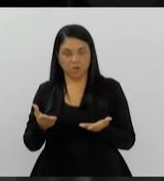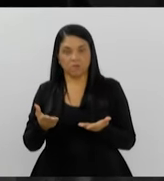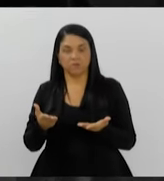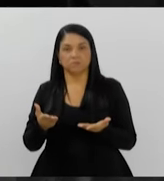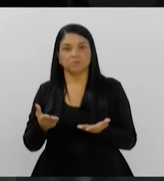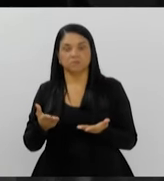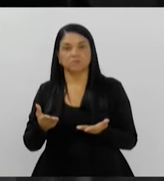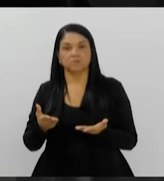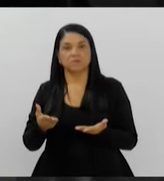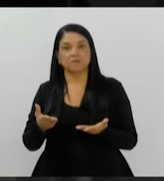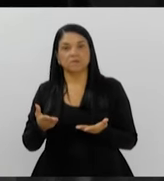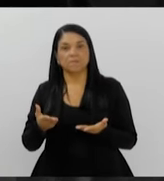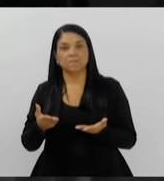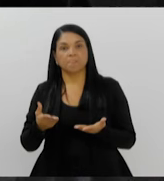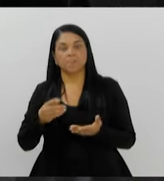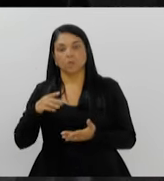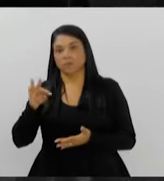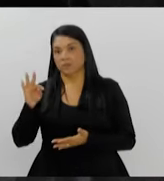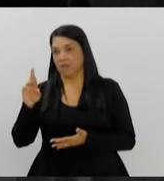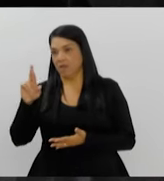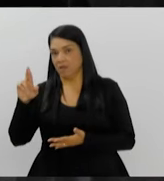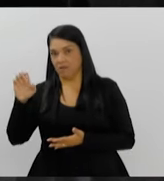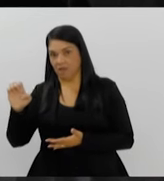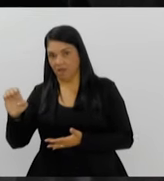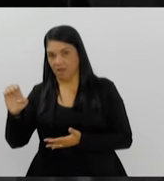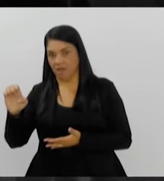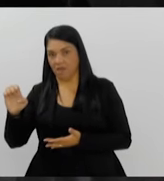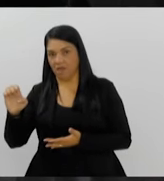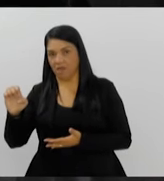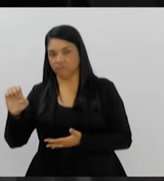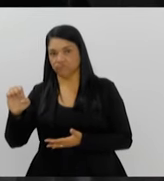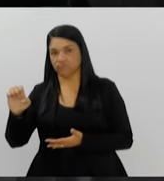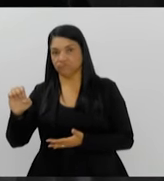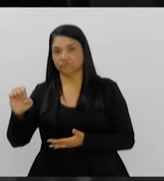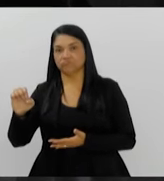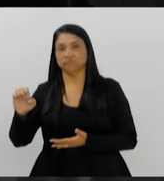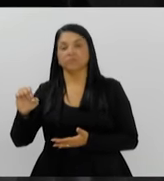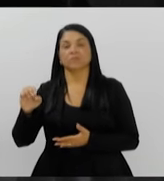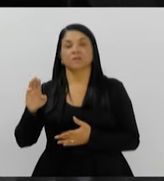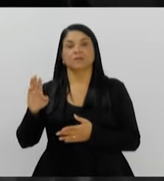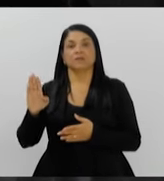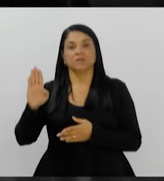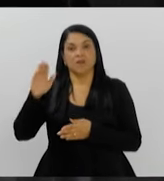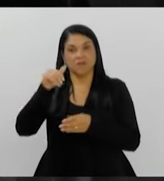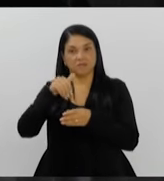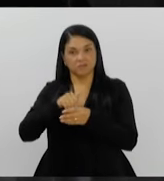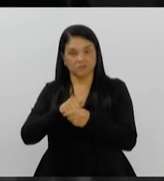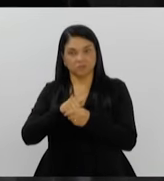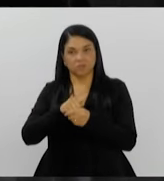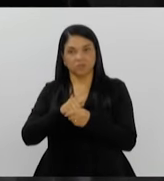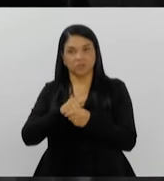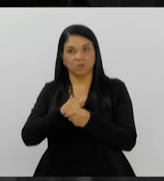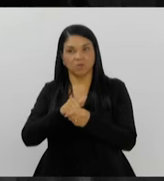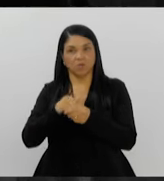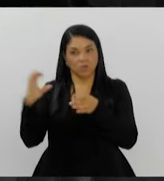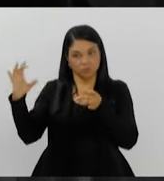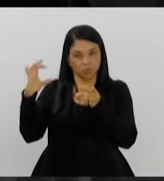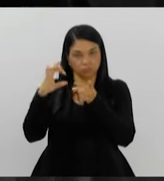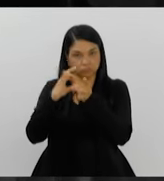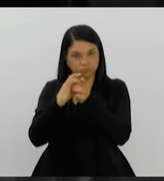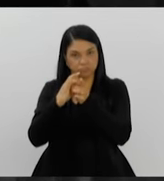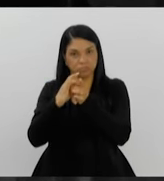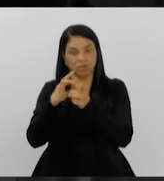urnas que tem o tre o tutor da eleição e eu estou jurisdicionado ao TRE com enquanto